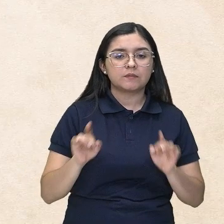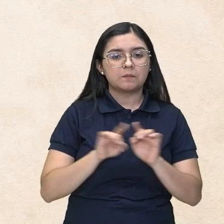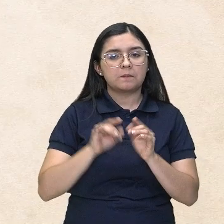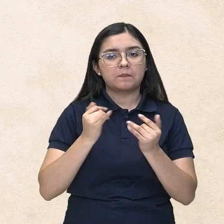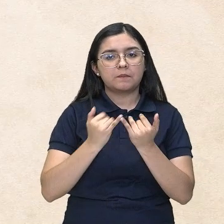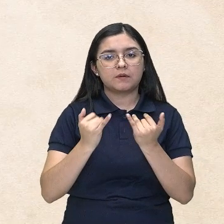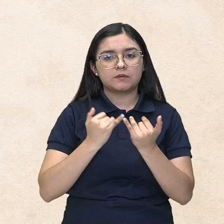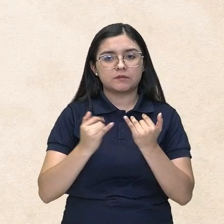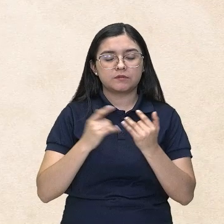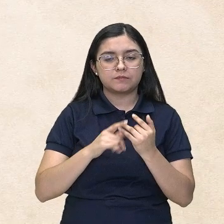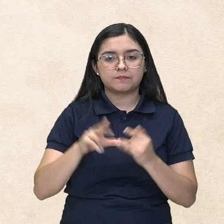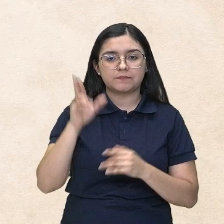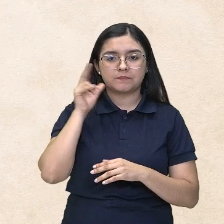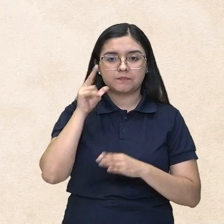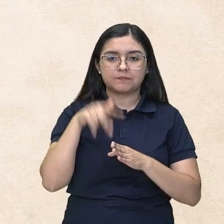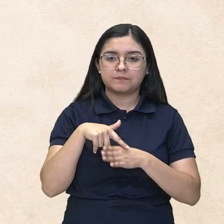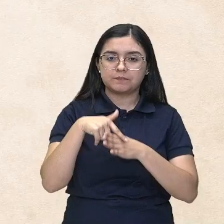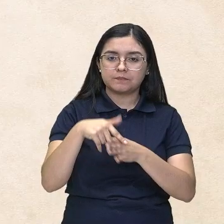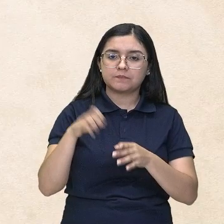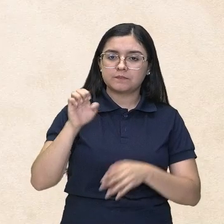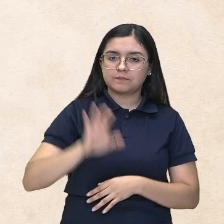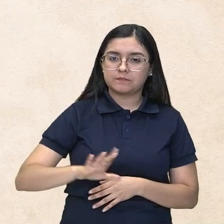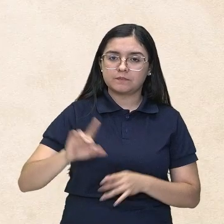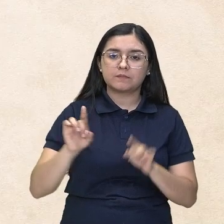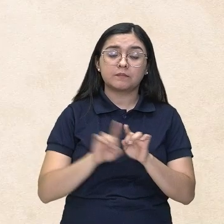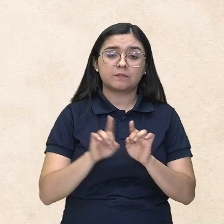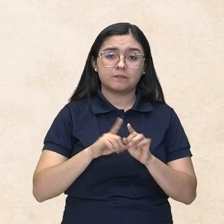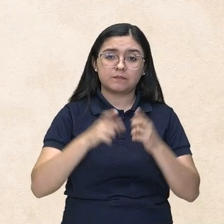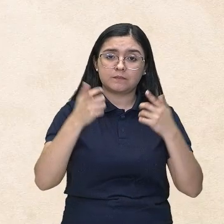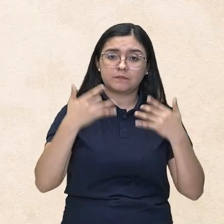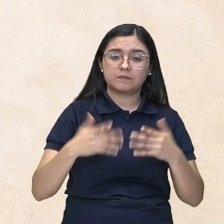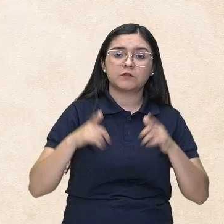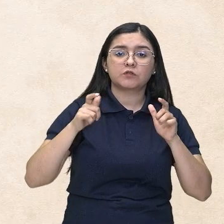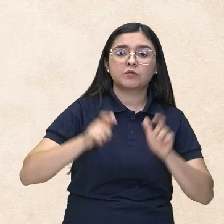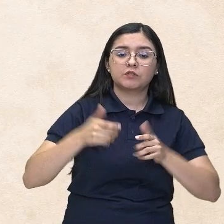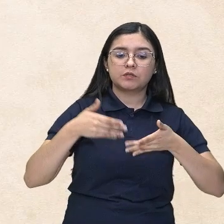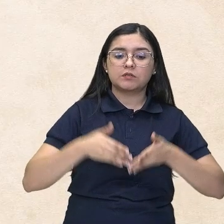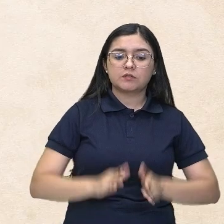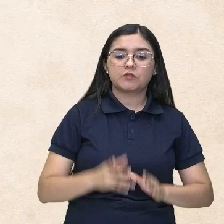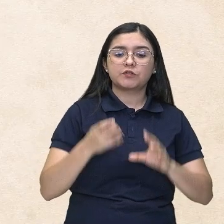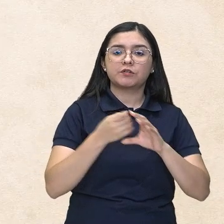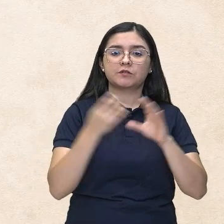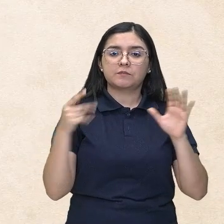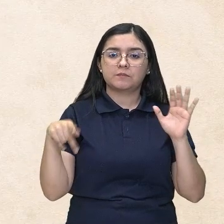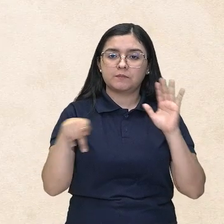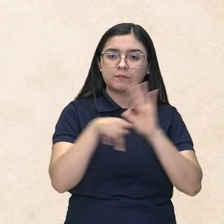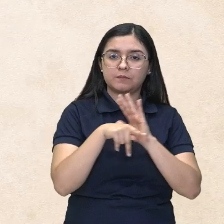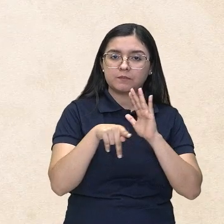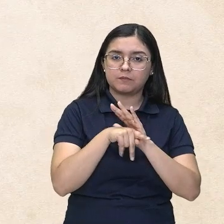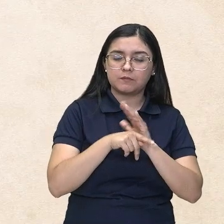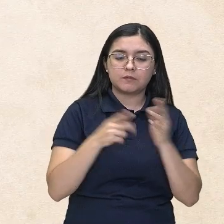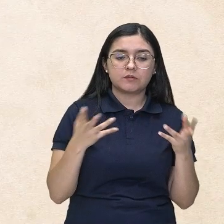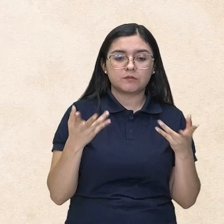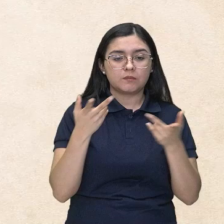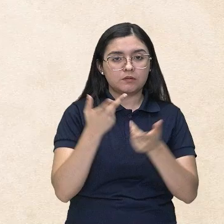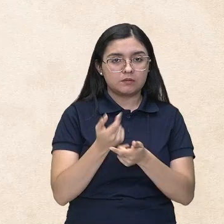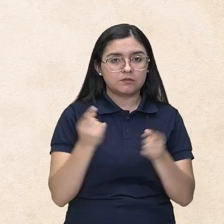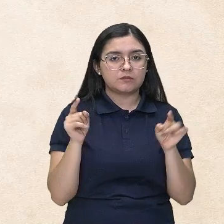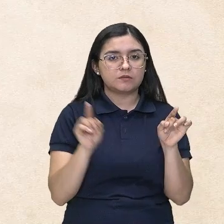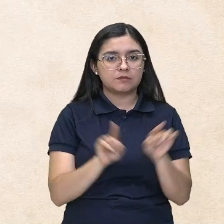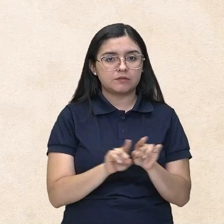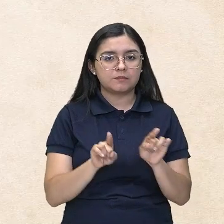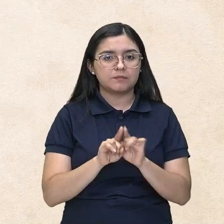com os cavaleiros medievais europeus, também tinham isso de dizer de onde eles vieram, as suas características, as suas qualidades, tudo